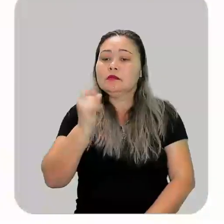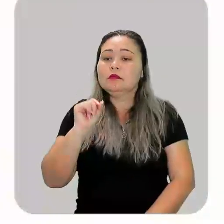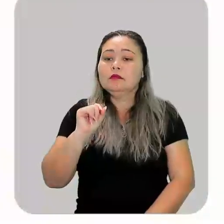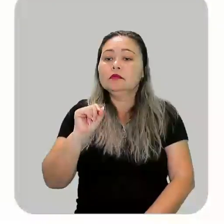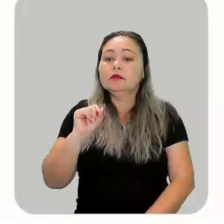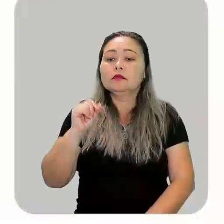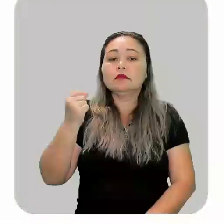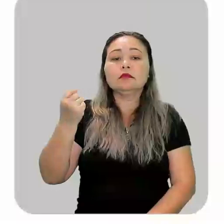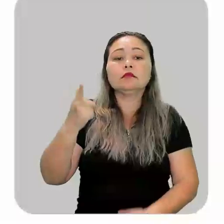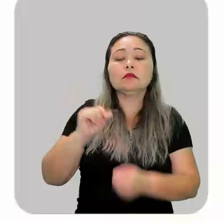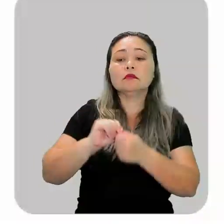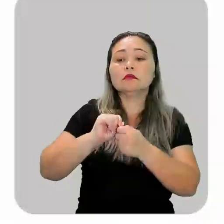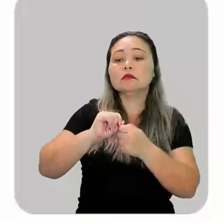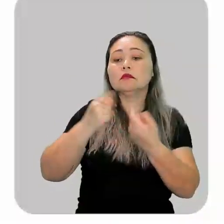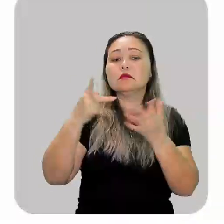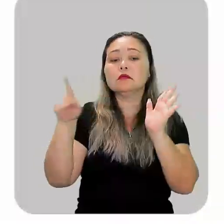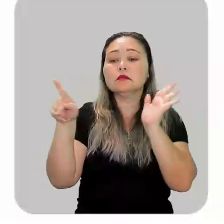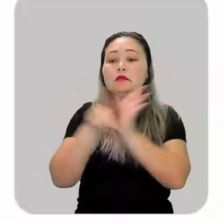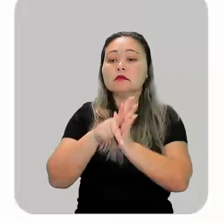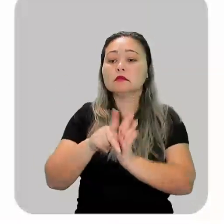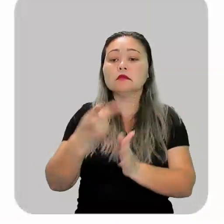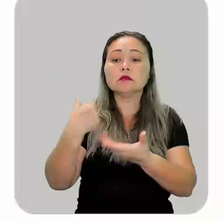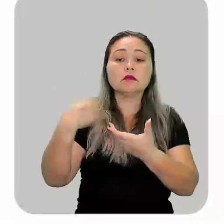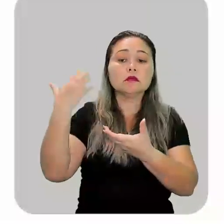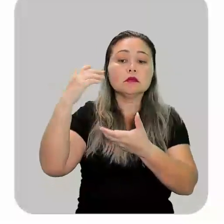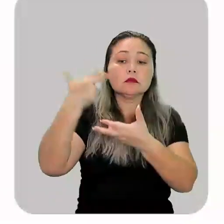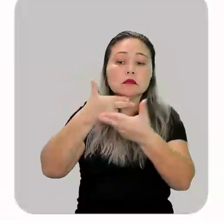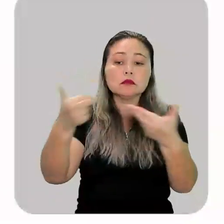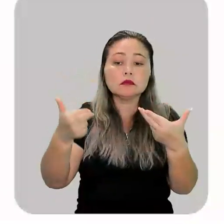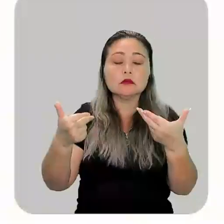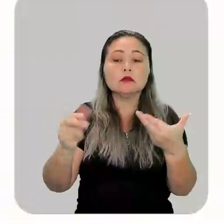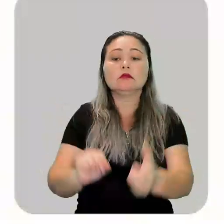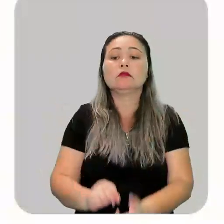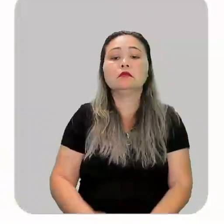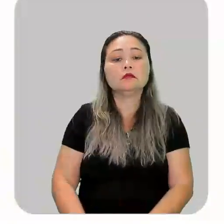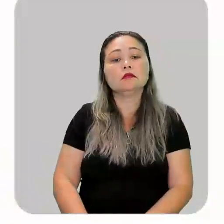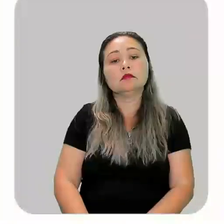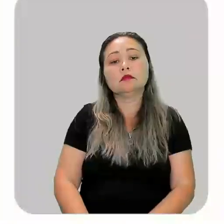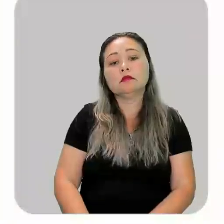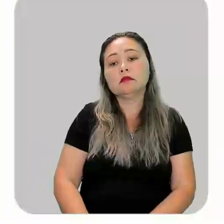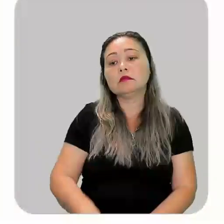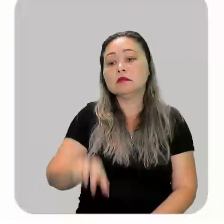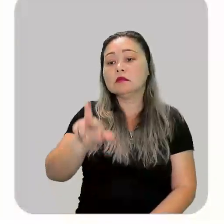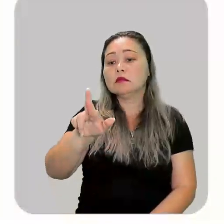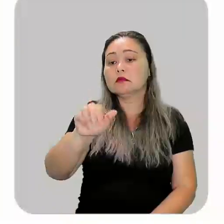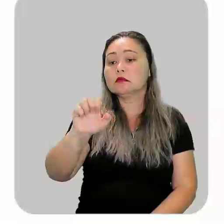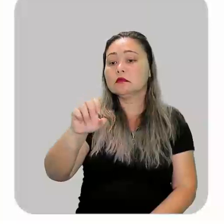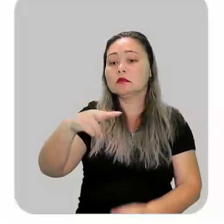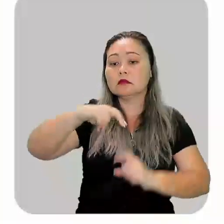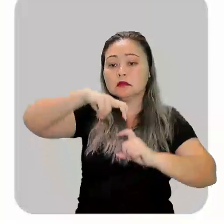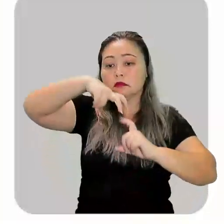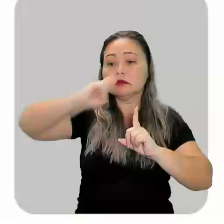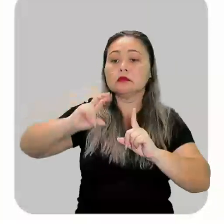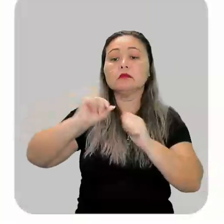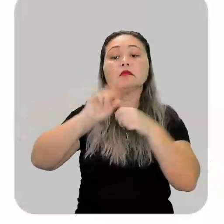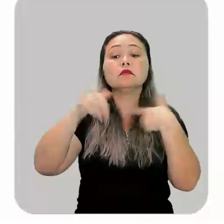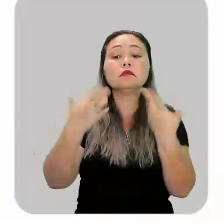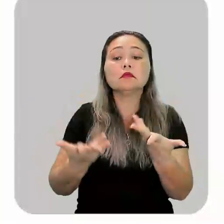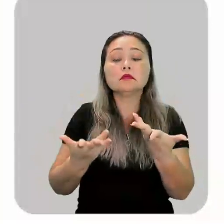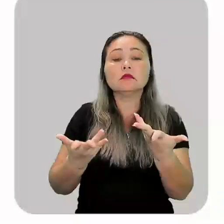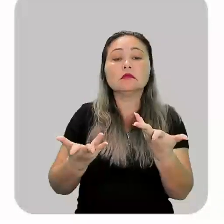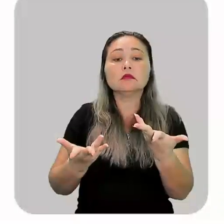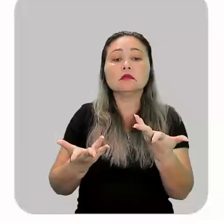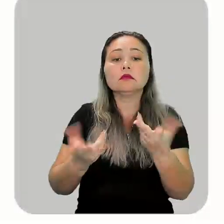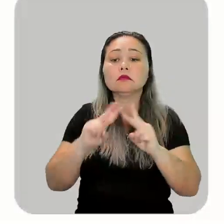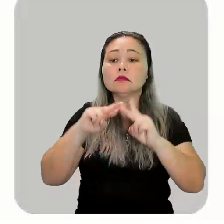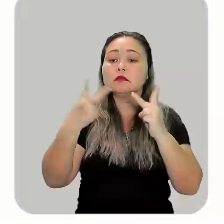volume do refrigerante, né? Isso. E aí, quem vai ser o volume do refrigerante? O volume do refrigerante vai ser quem?